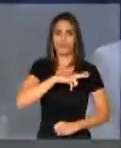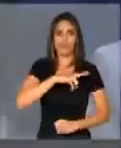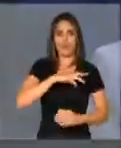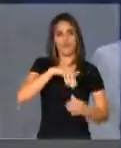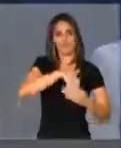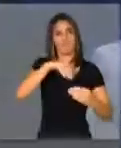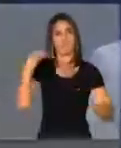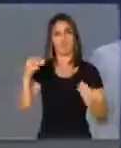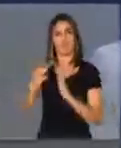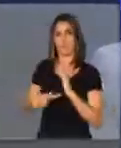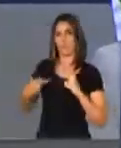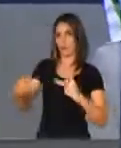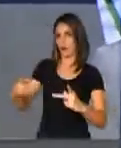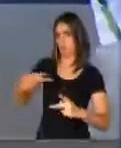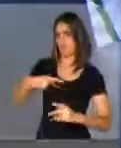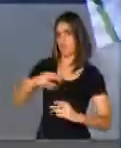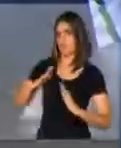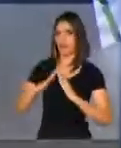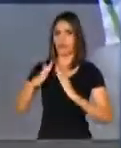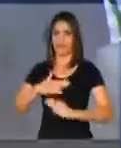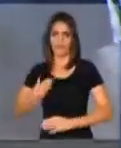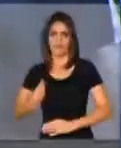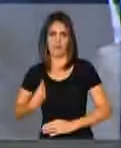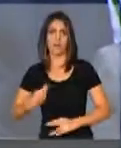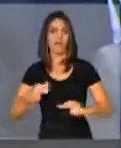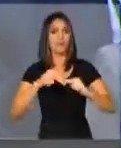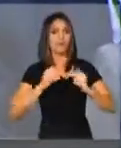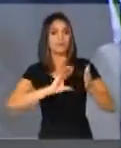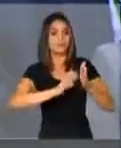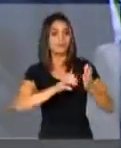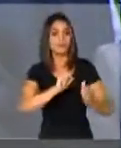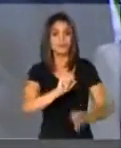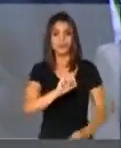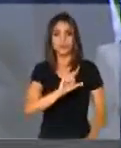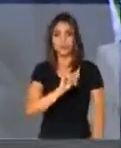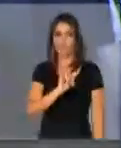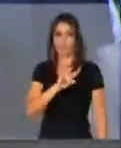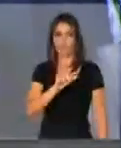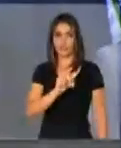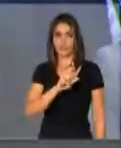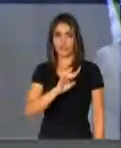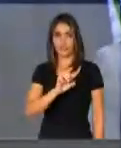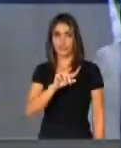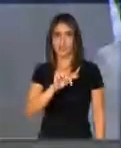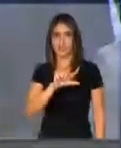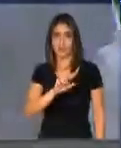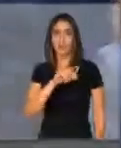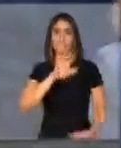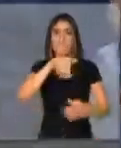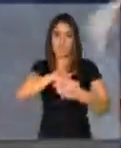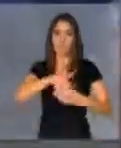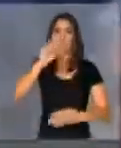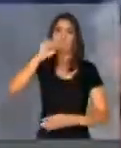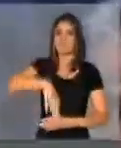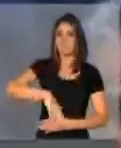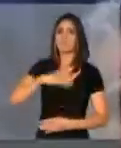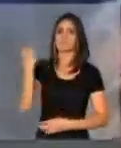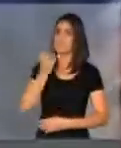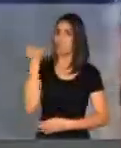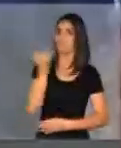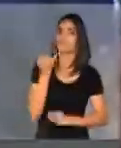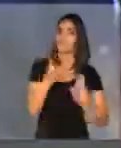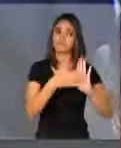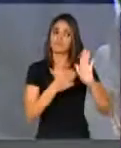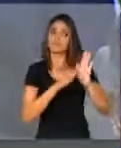o showlidariedade é favorável a essa matéria importante que a gente volte à urgência e que volta essa matéria